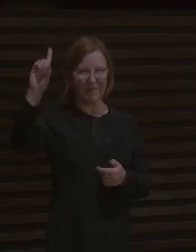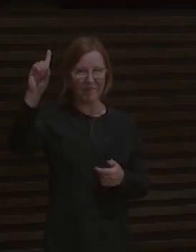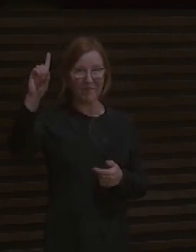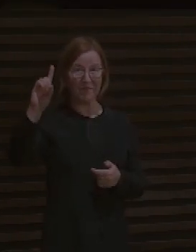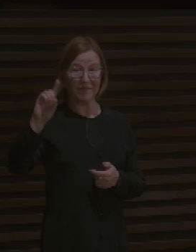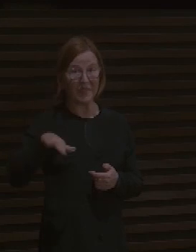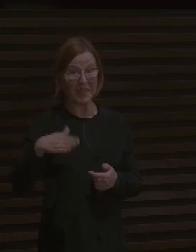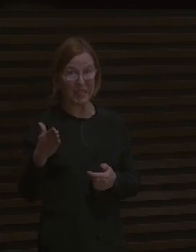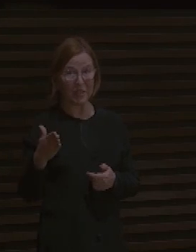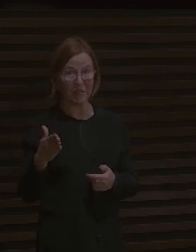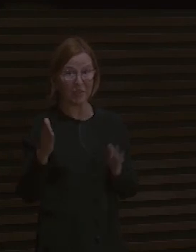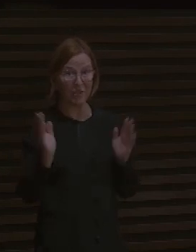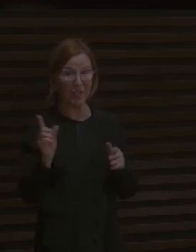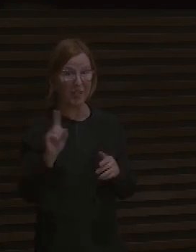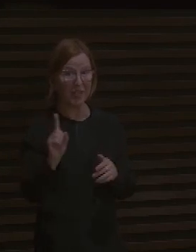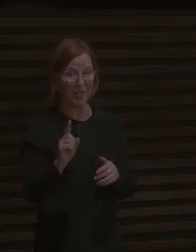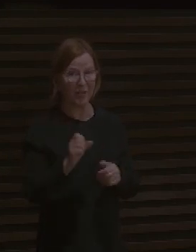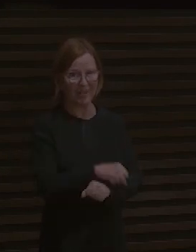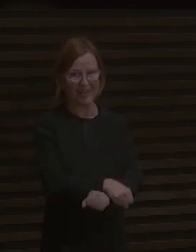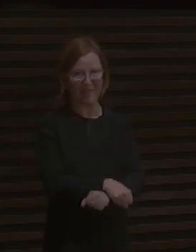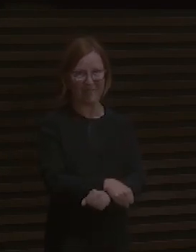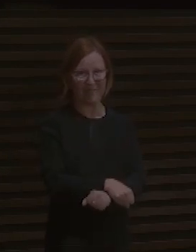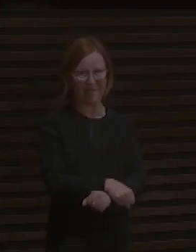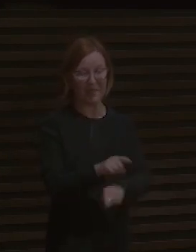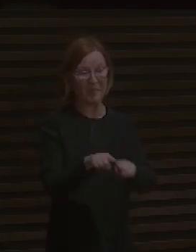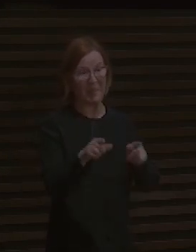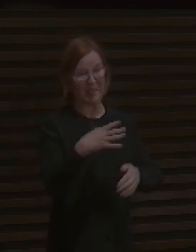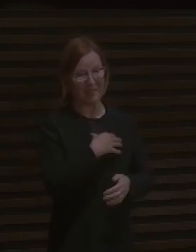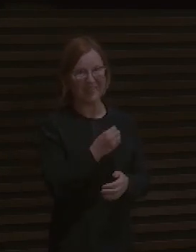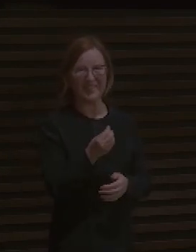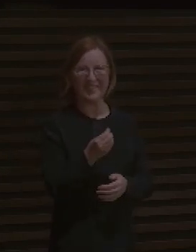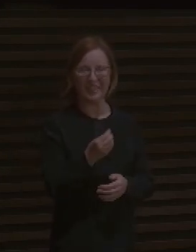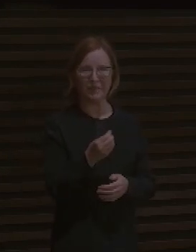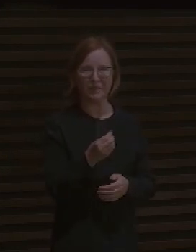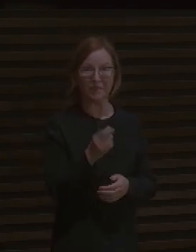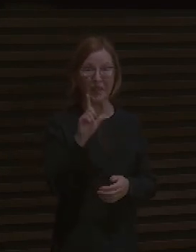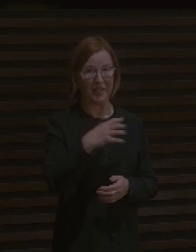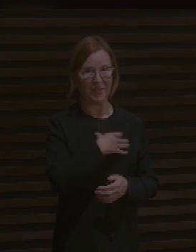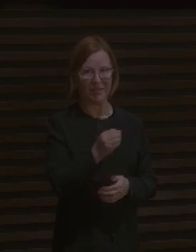De sorte que já não és escravo, porém filho, e